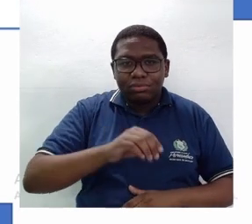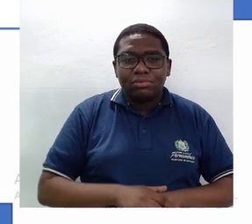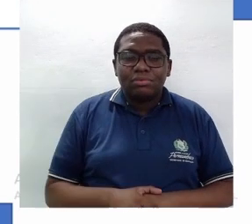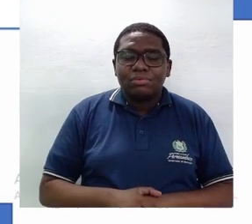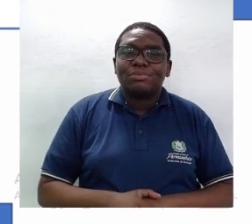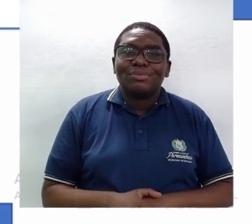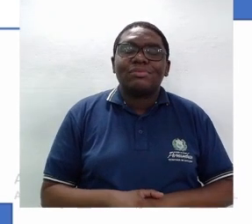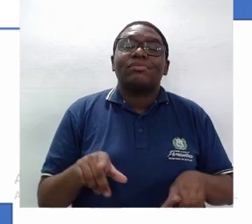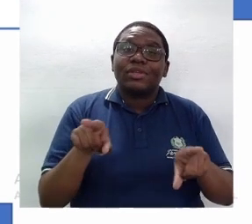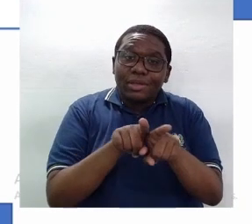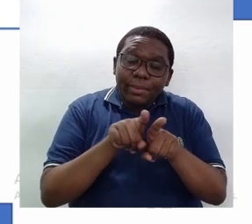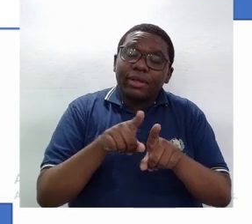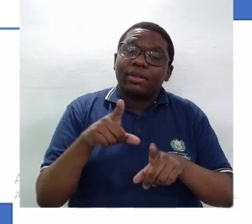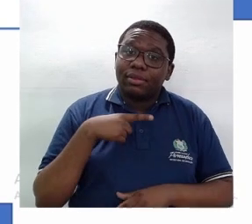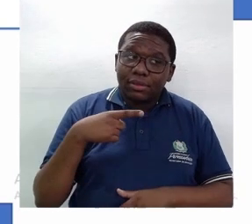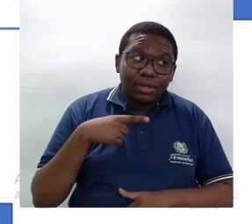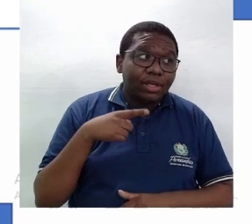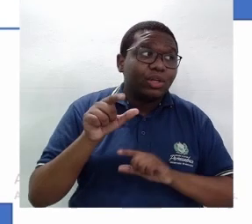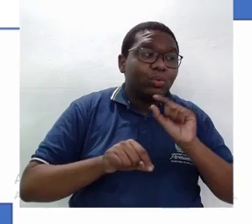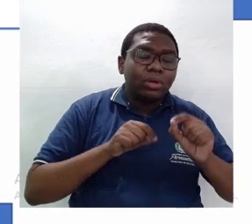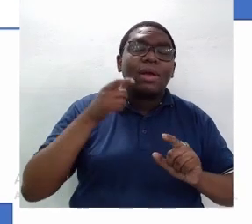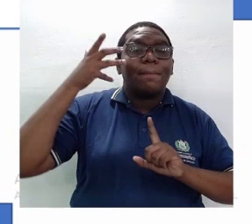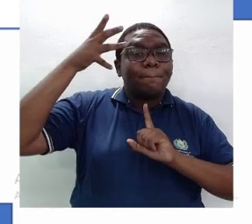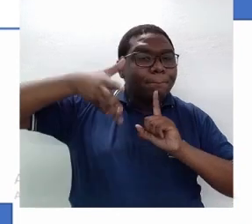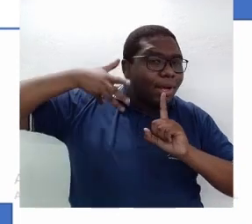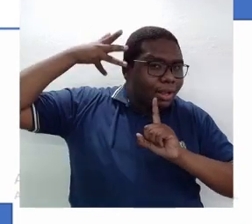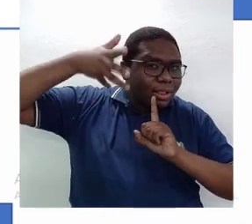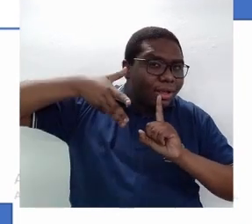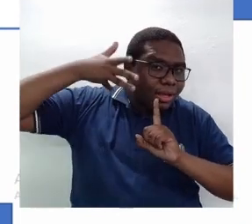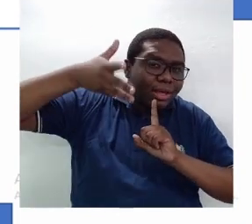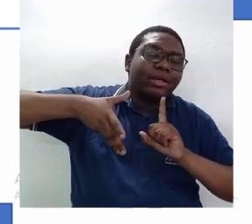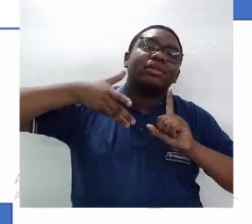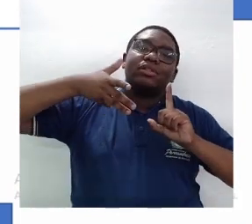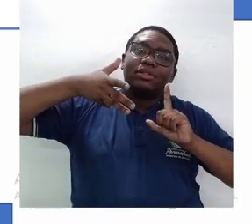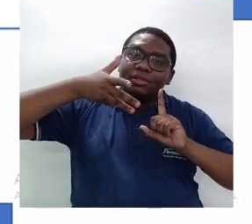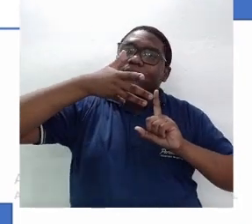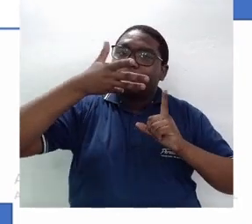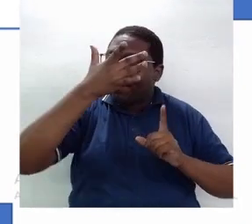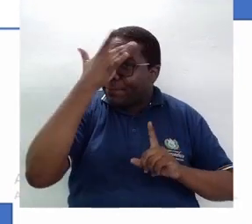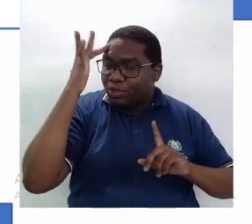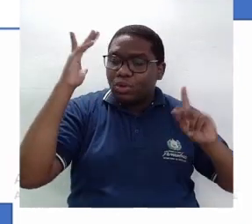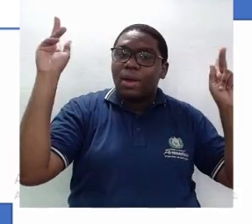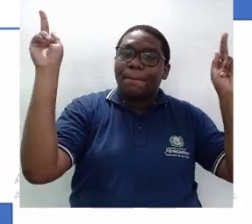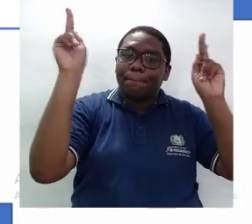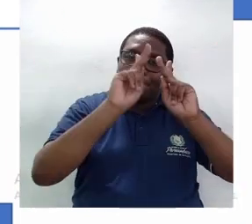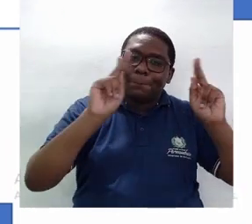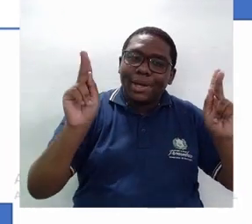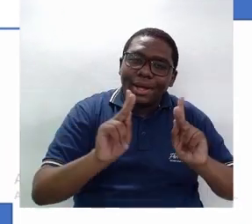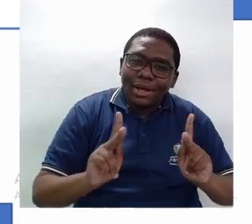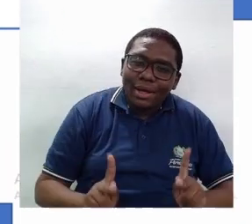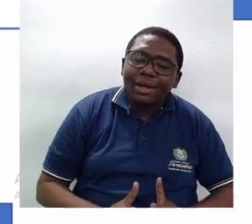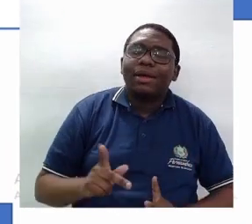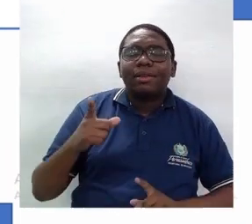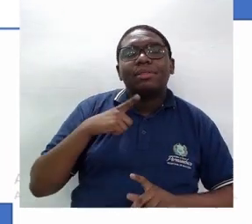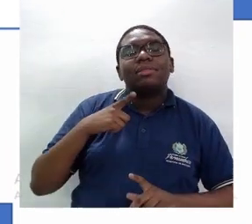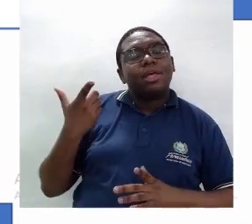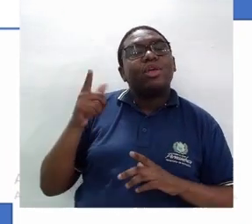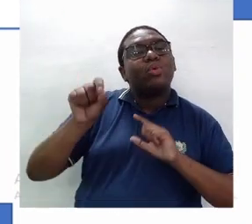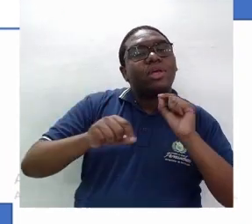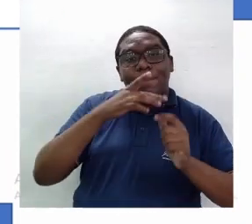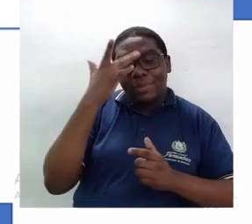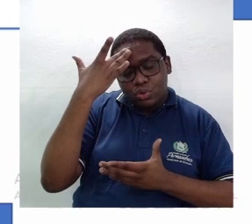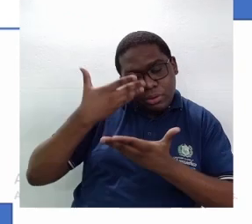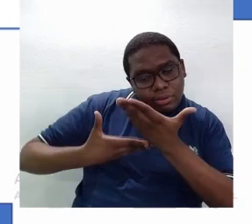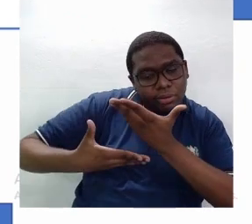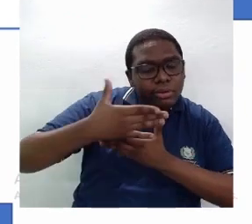nós temos sobre ele o que? Suas palestras promovem o pacifismo, estabelecem pontos de convergência